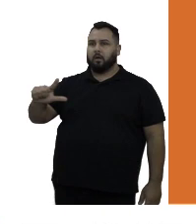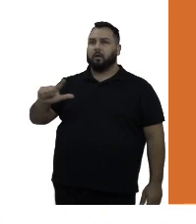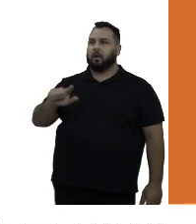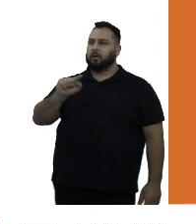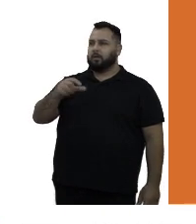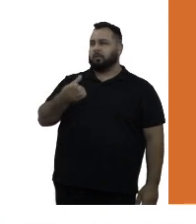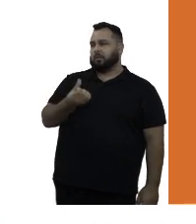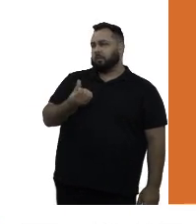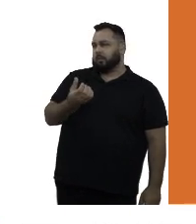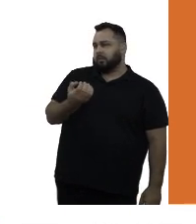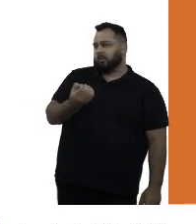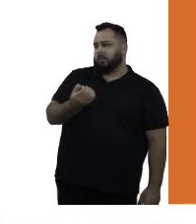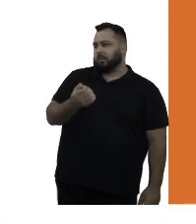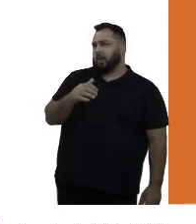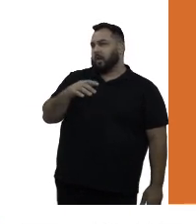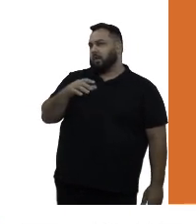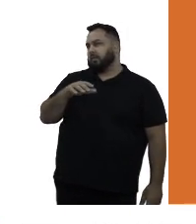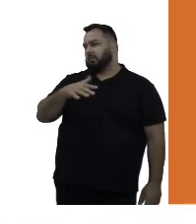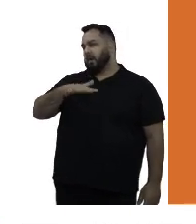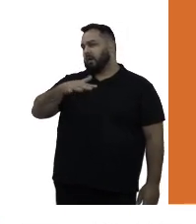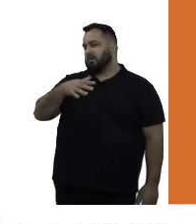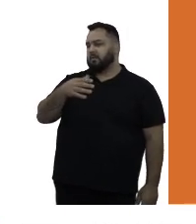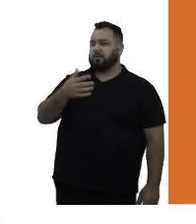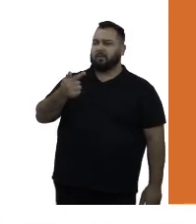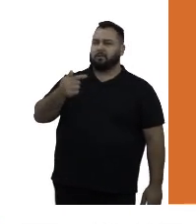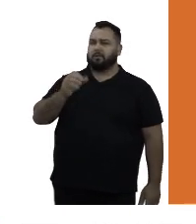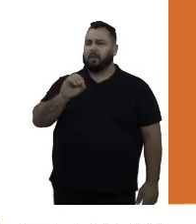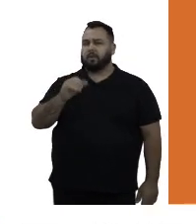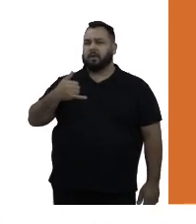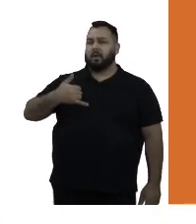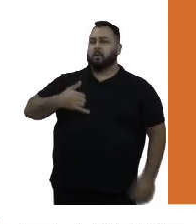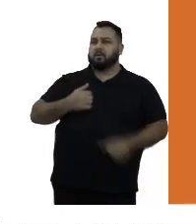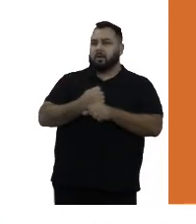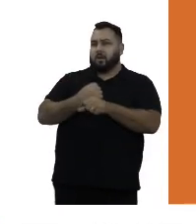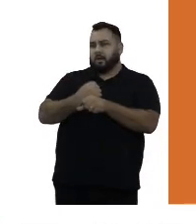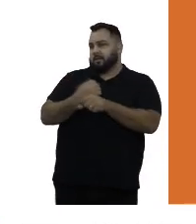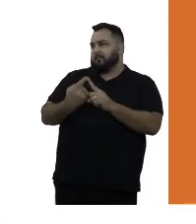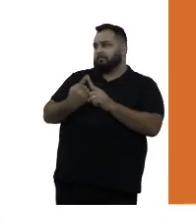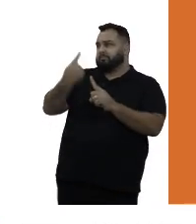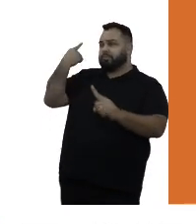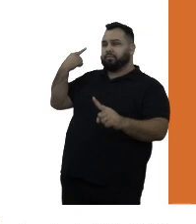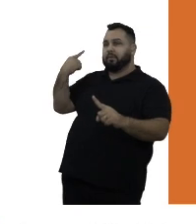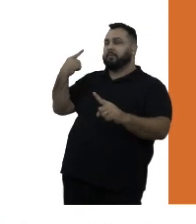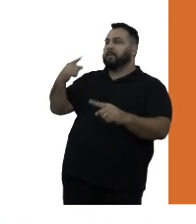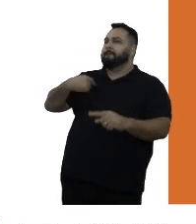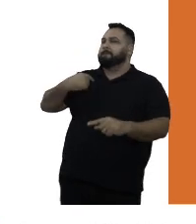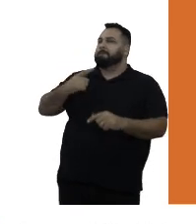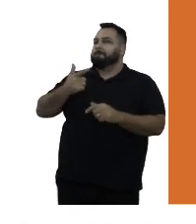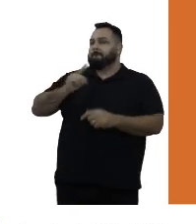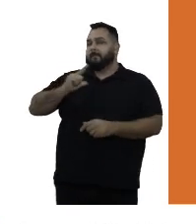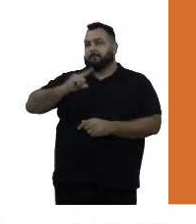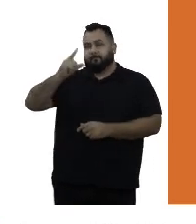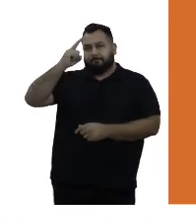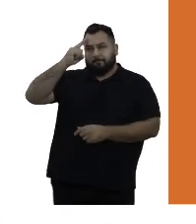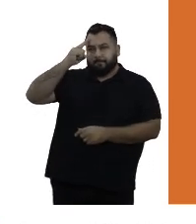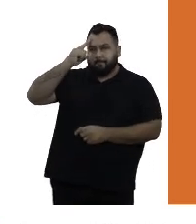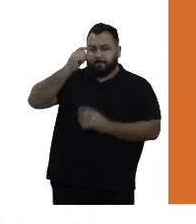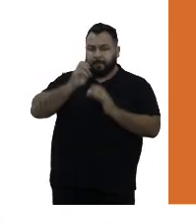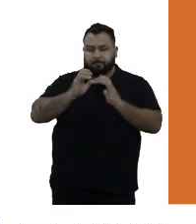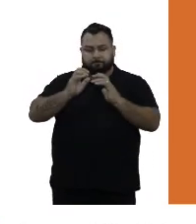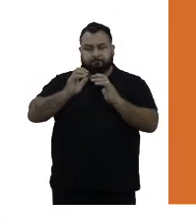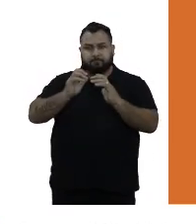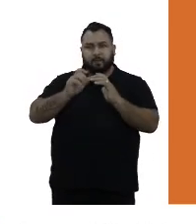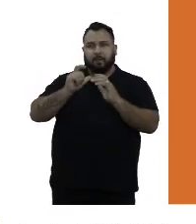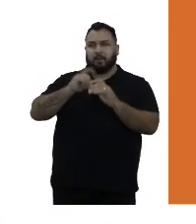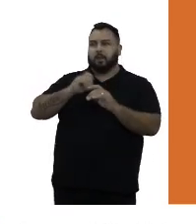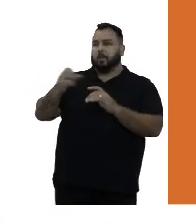é uns 60, quase 70 anos atrás. Né? Então tem muita coisa que a gente pensa que é uma grande novidade, mas que é a novidade